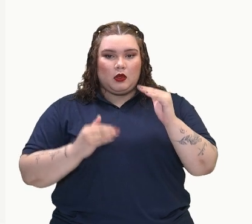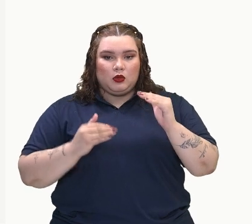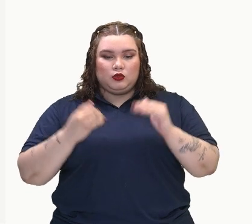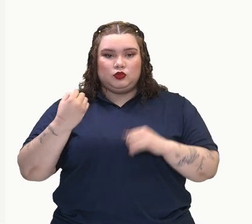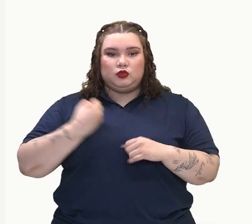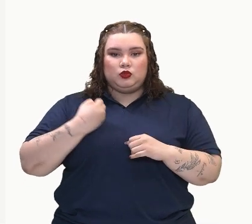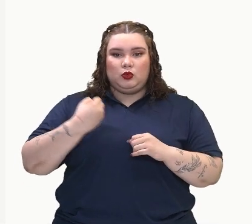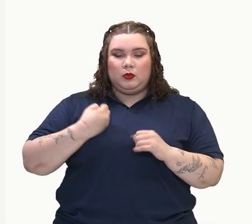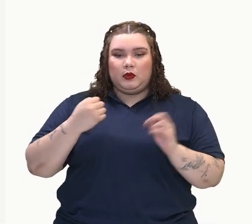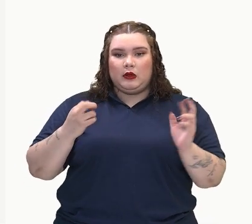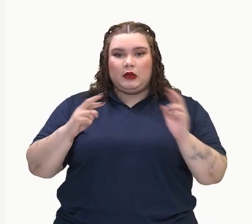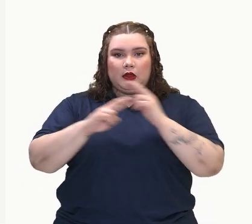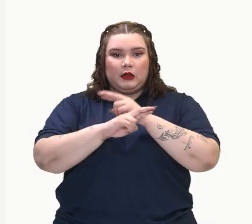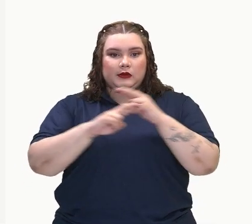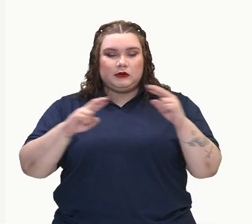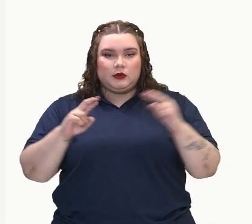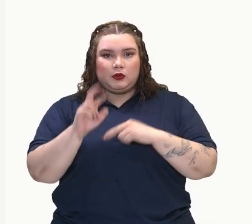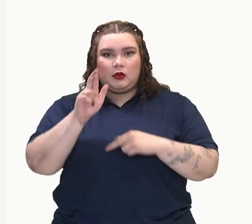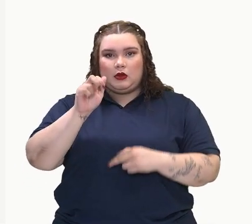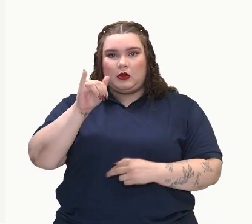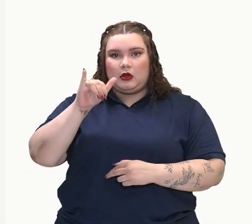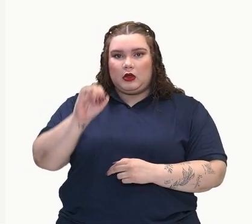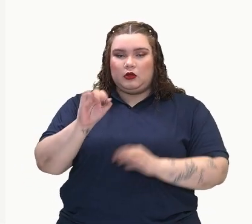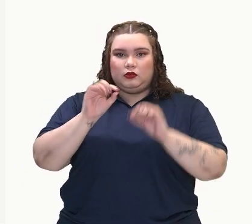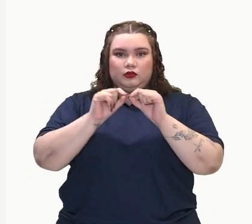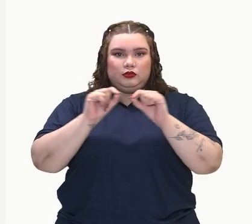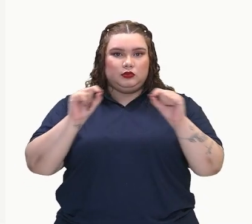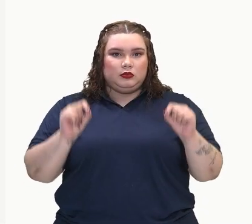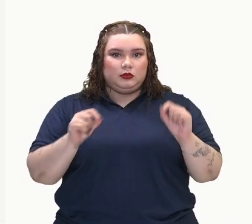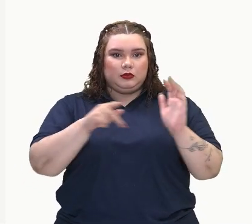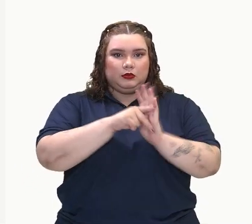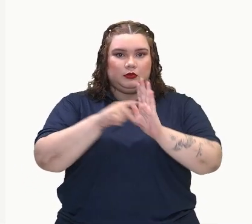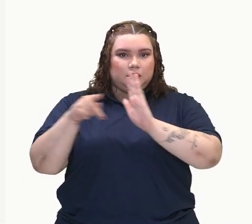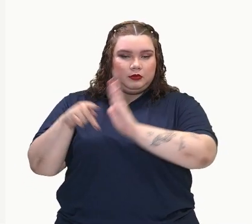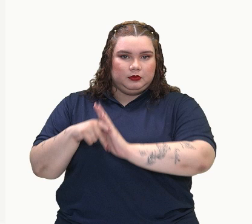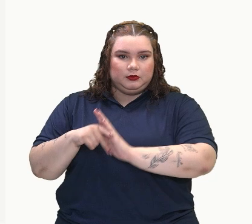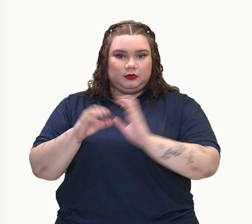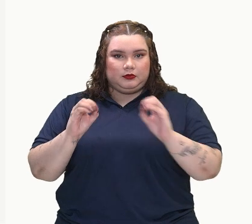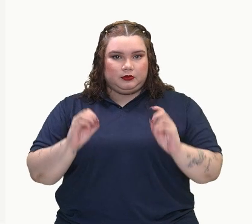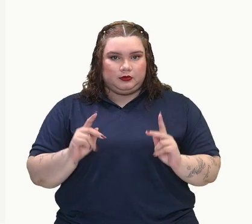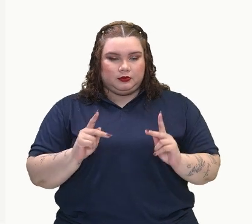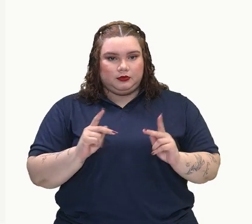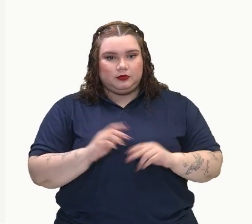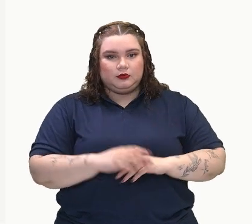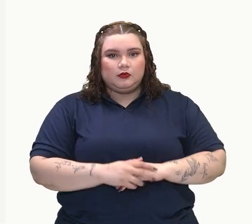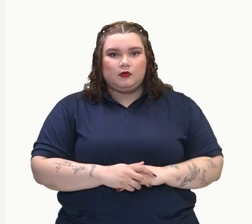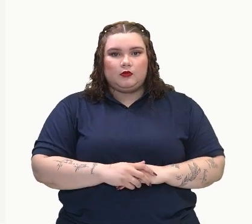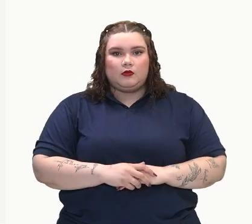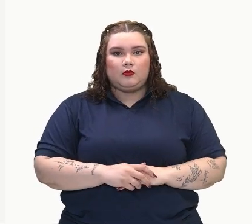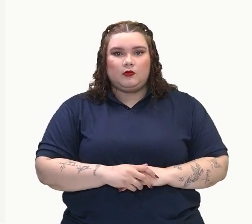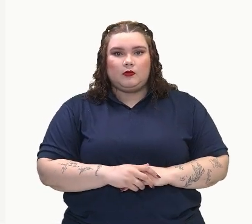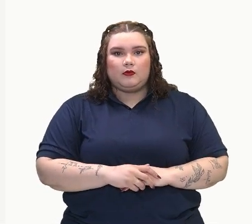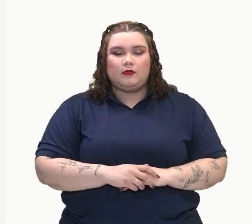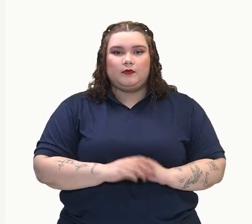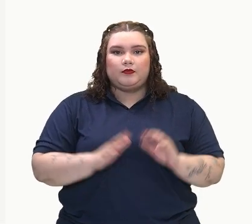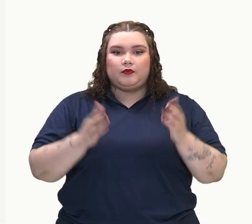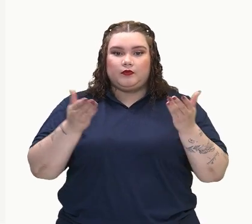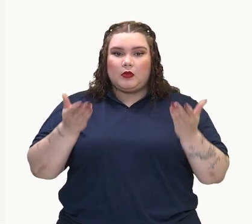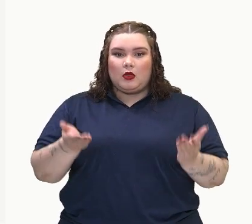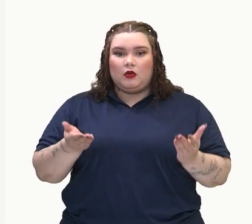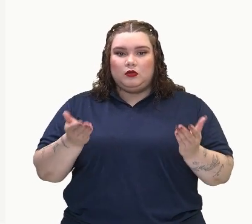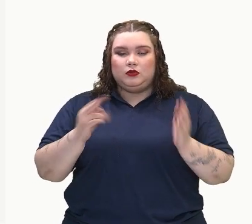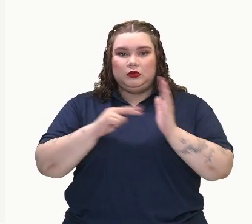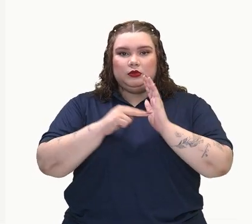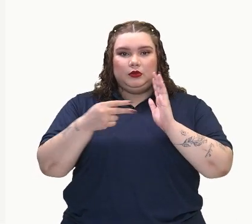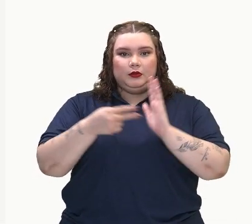a diferença entre as medidas dos seus raios. Muito bem. Então, em tese, né, o que